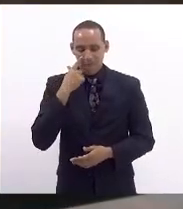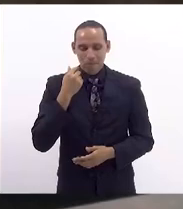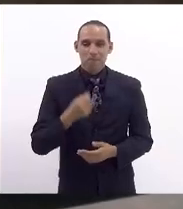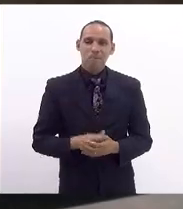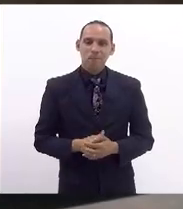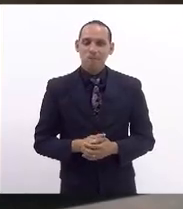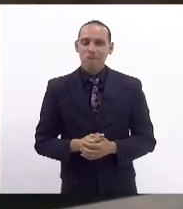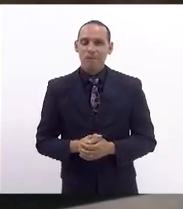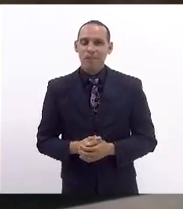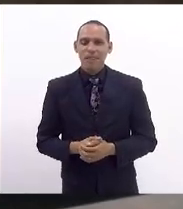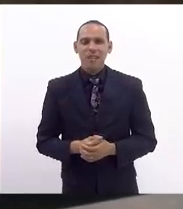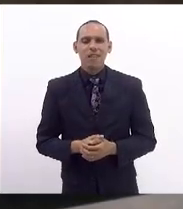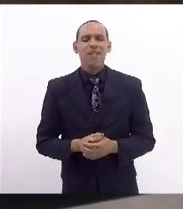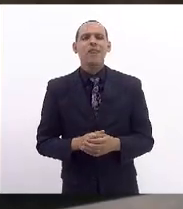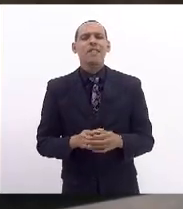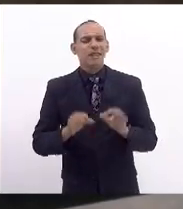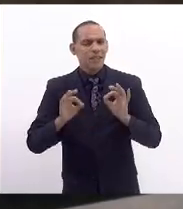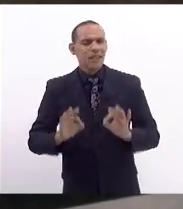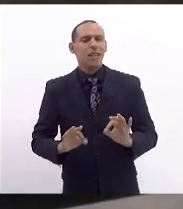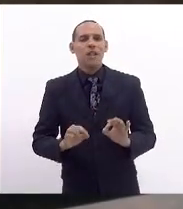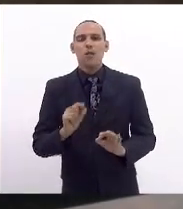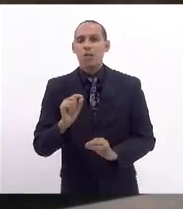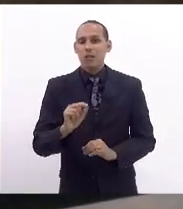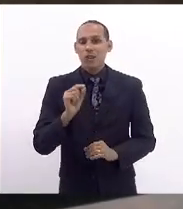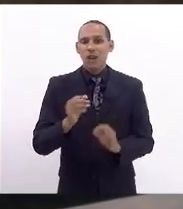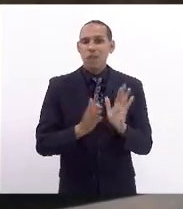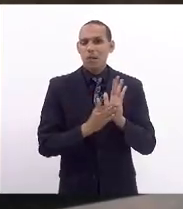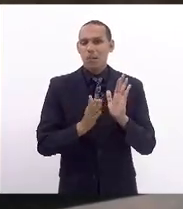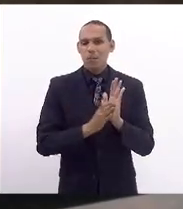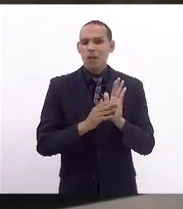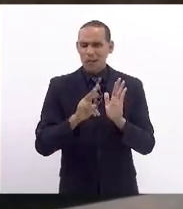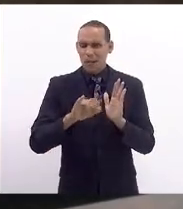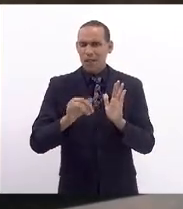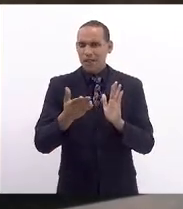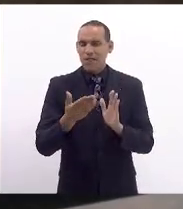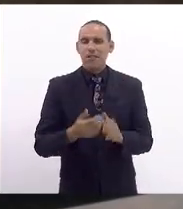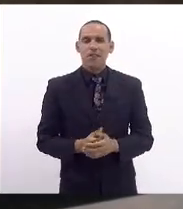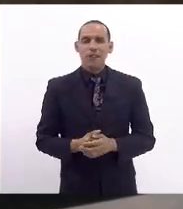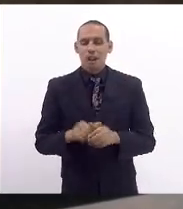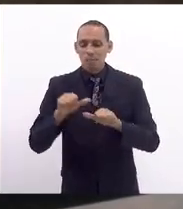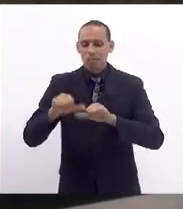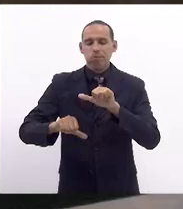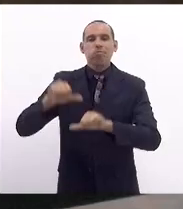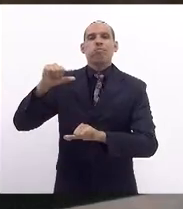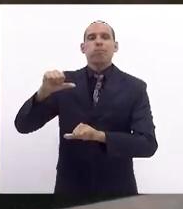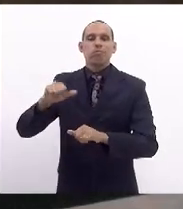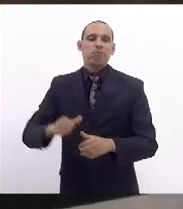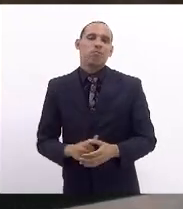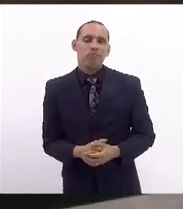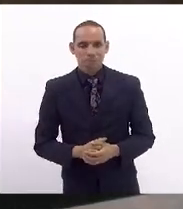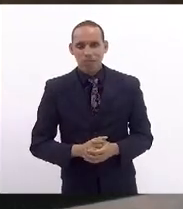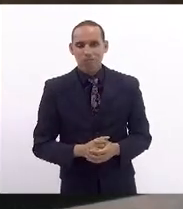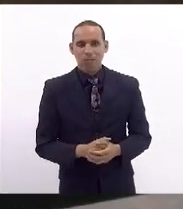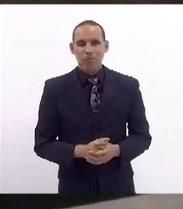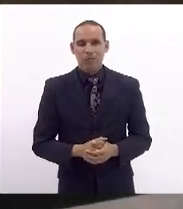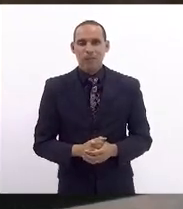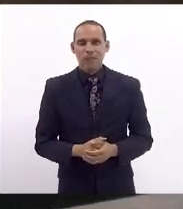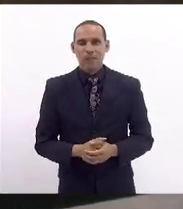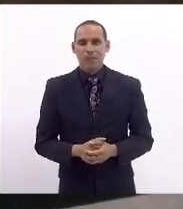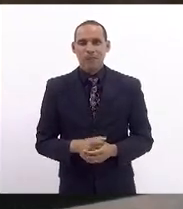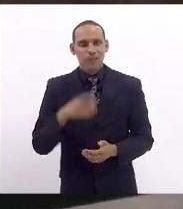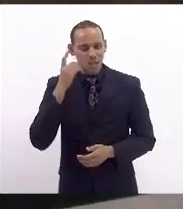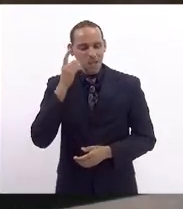seguramente procurar uma modificação Deputado